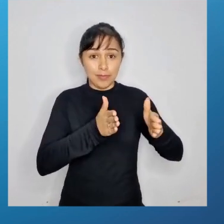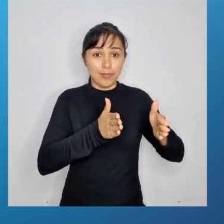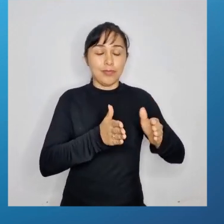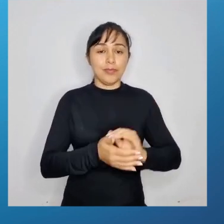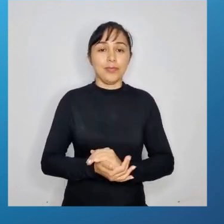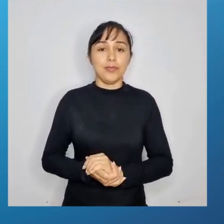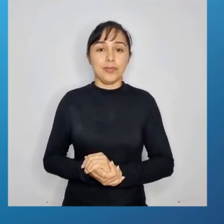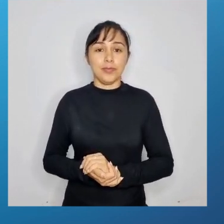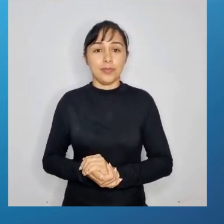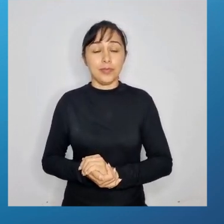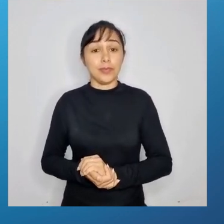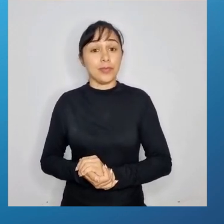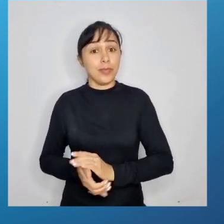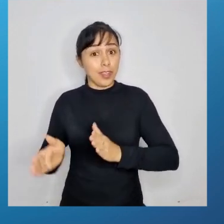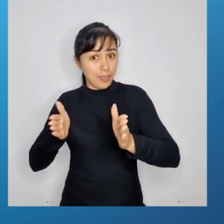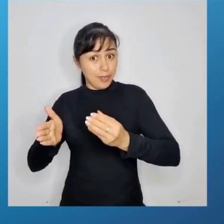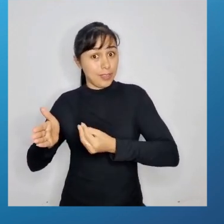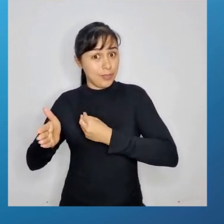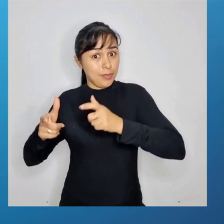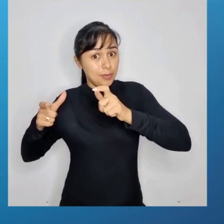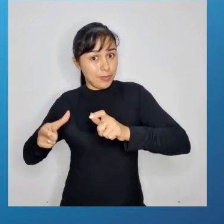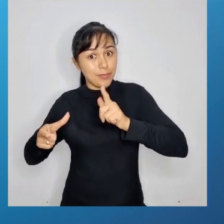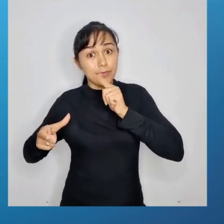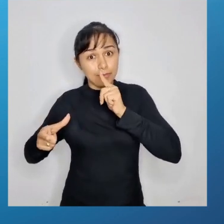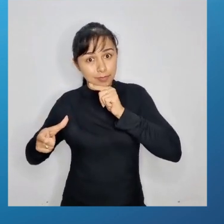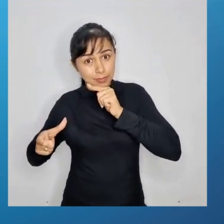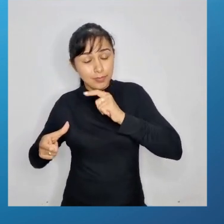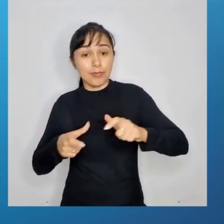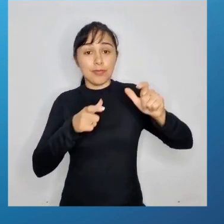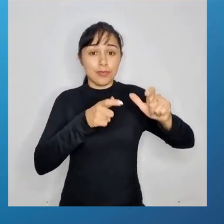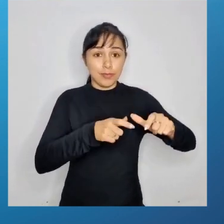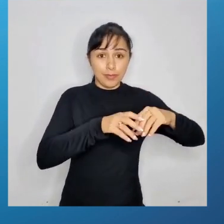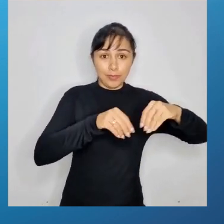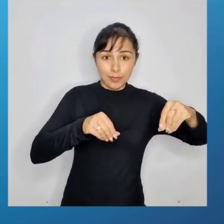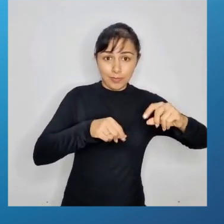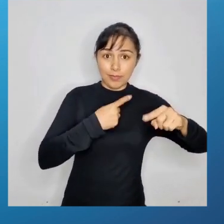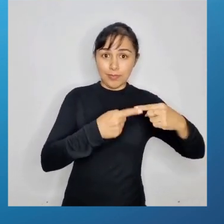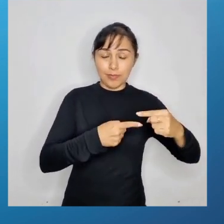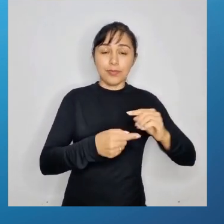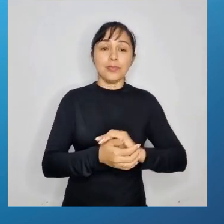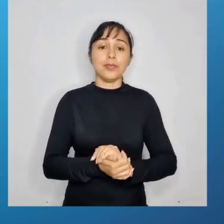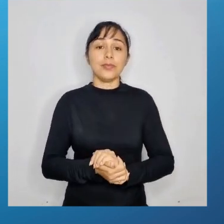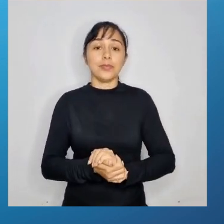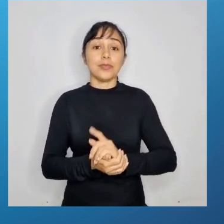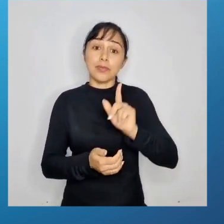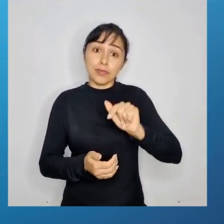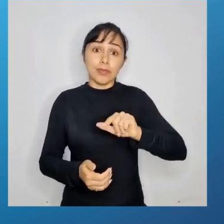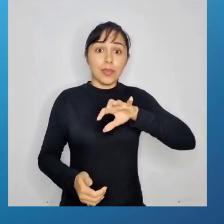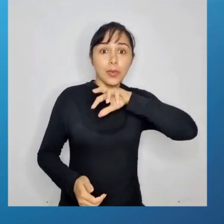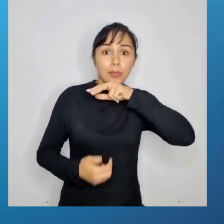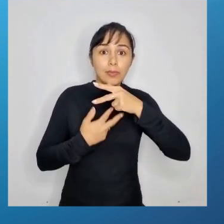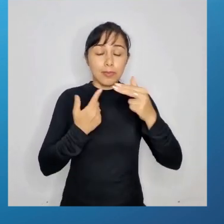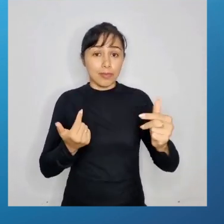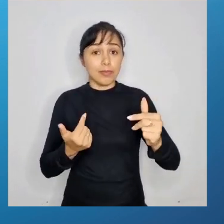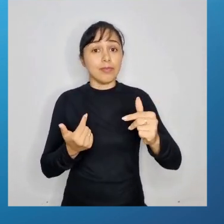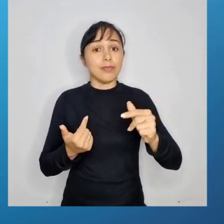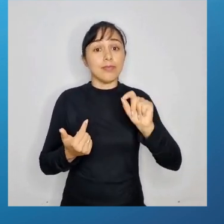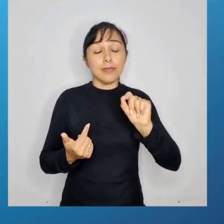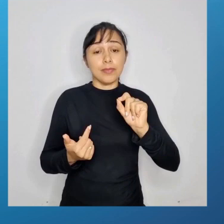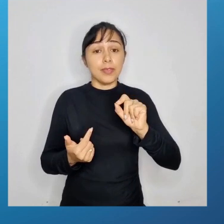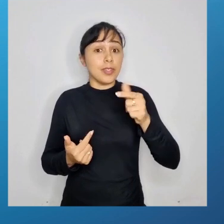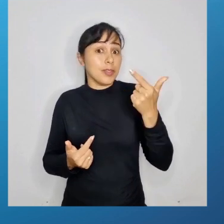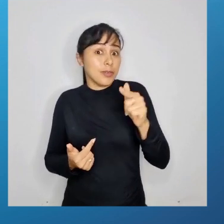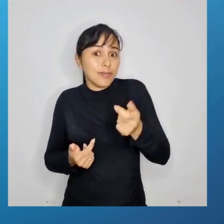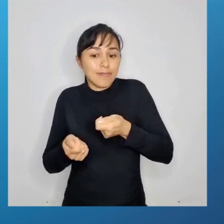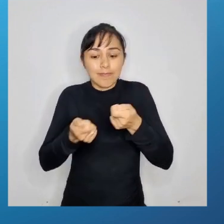vida, uma aquática e uma terrestre. Esses animais são ectotérmicos, ou seja, eles não regulam a sua temperatura.